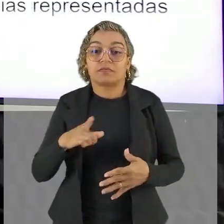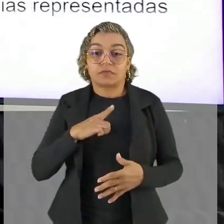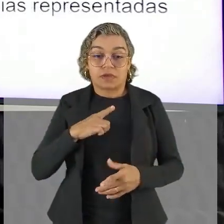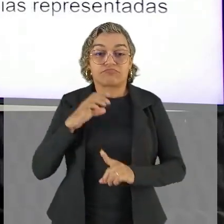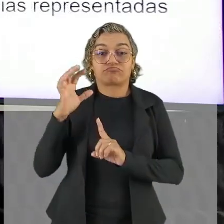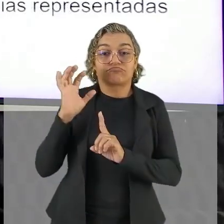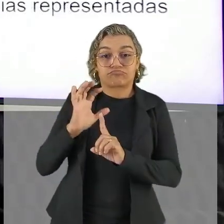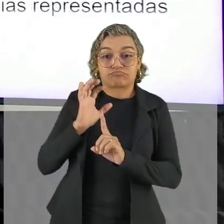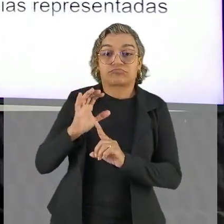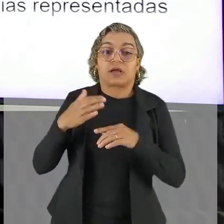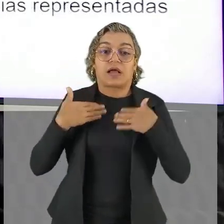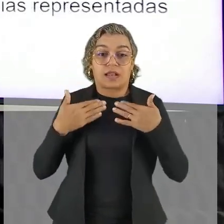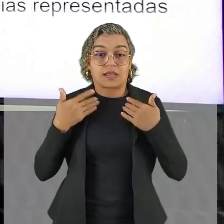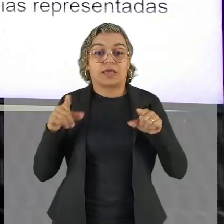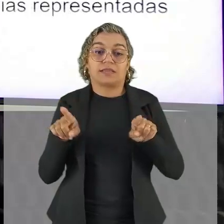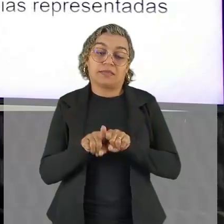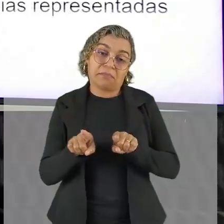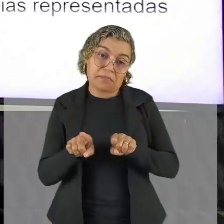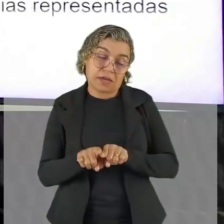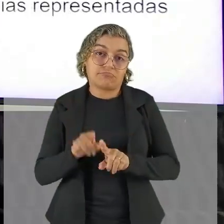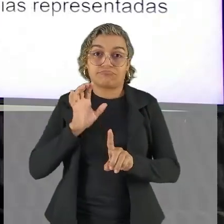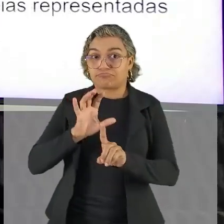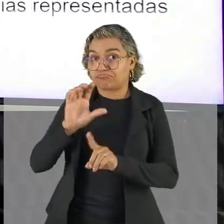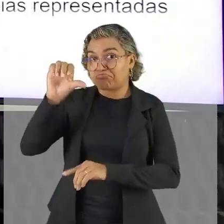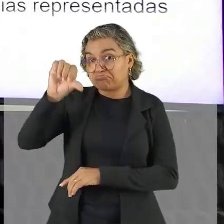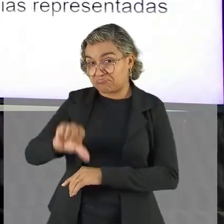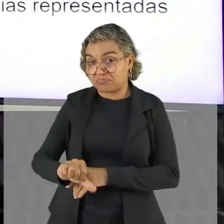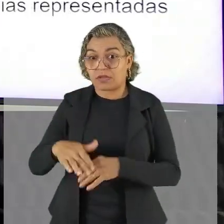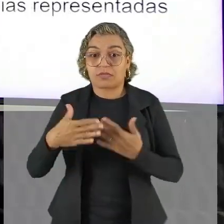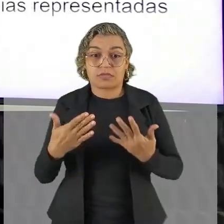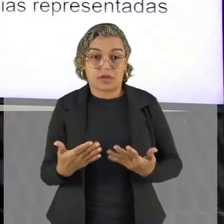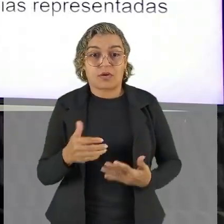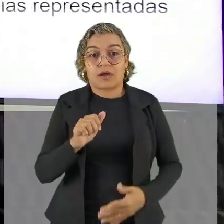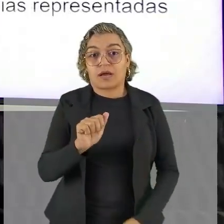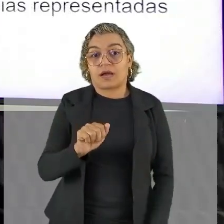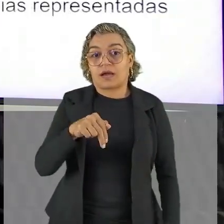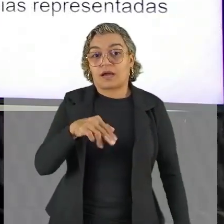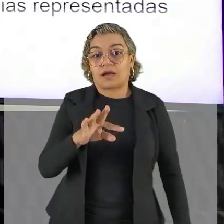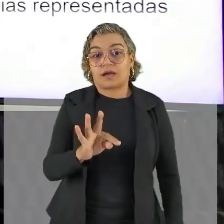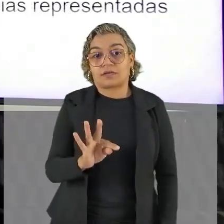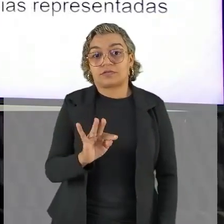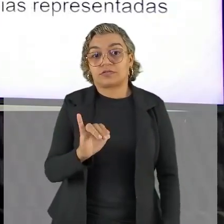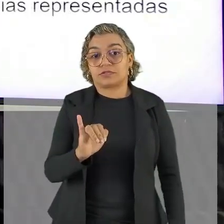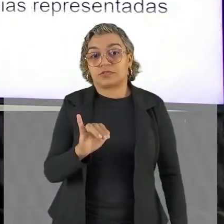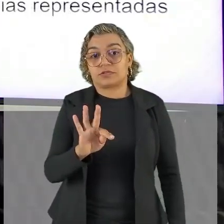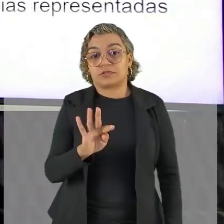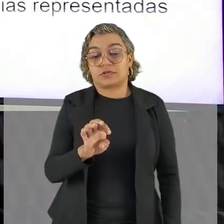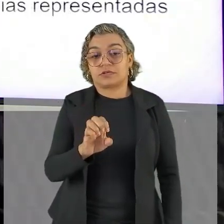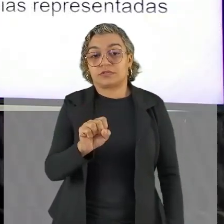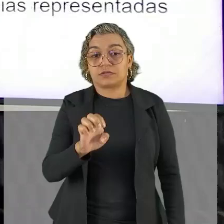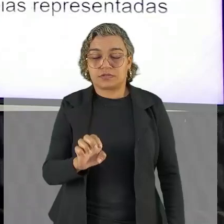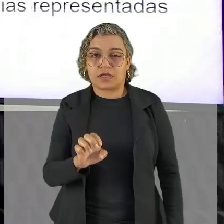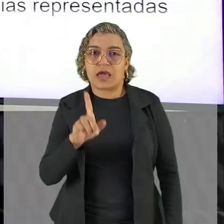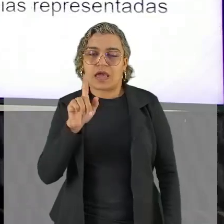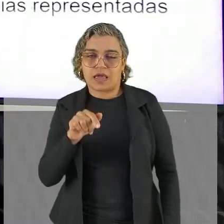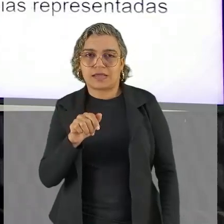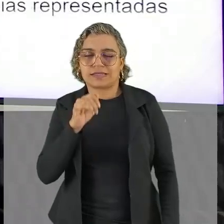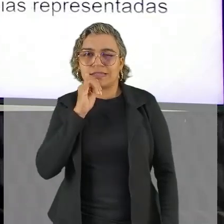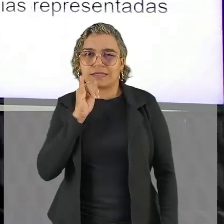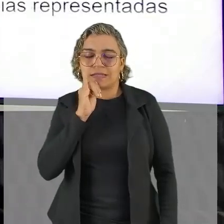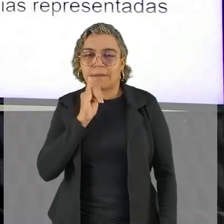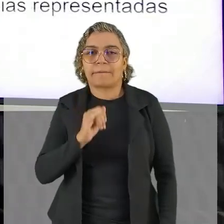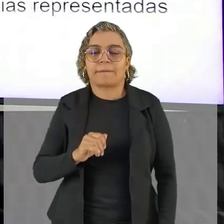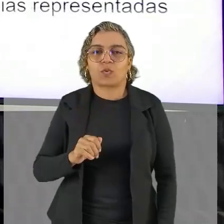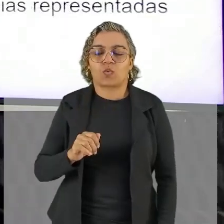na organização dos textos, caracterizando o quê? Lembrando que a antítese, a palavra antítese é